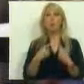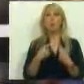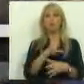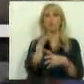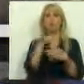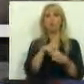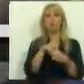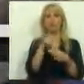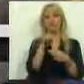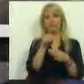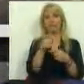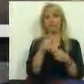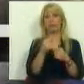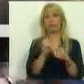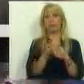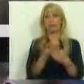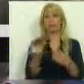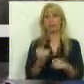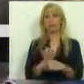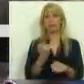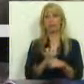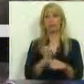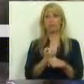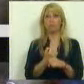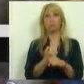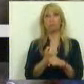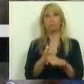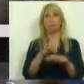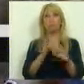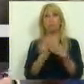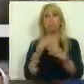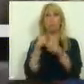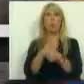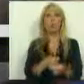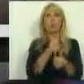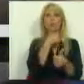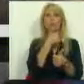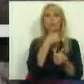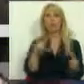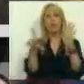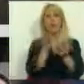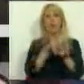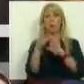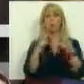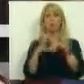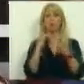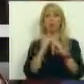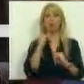essa prestação, dando cumprimento ao estabelecido na Lei das Comunicações Eletrónicas.